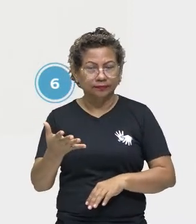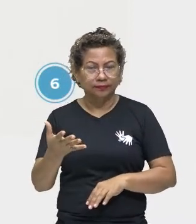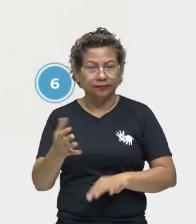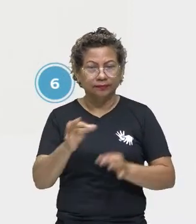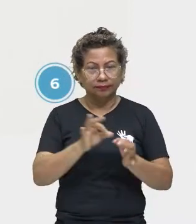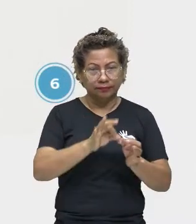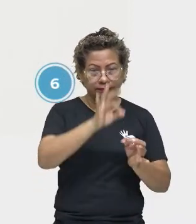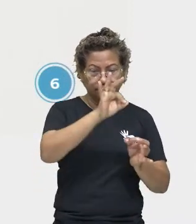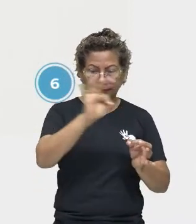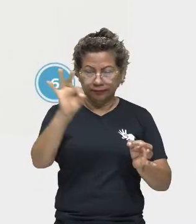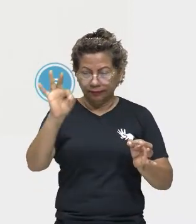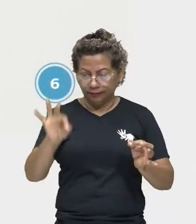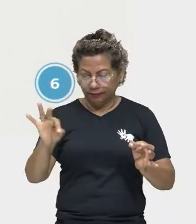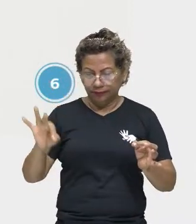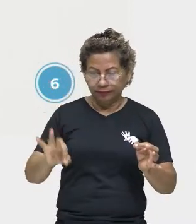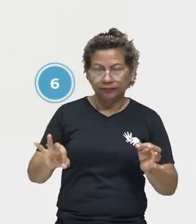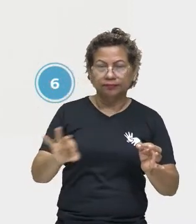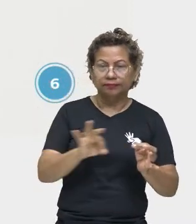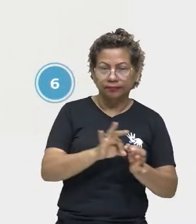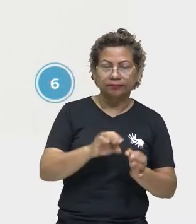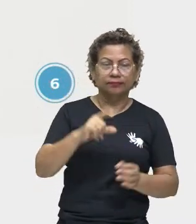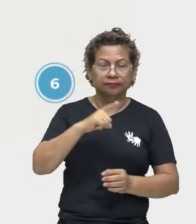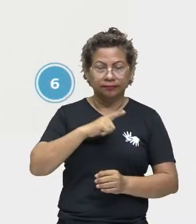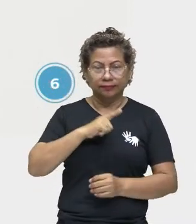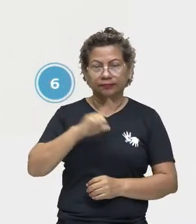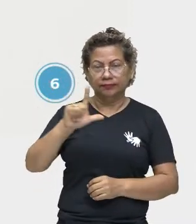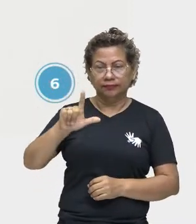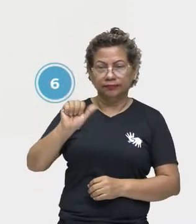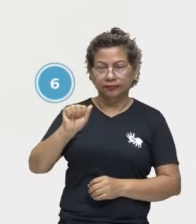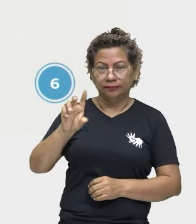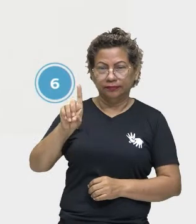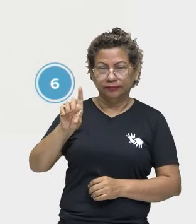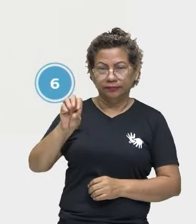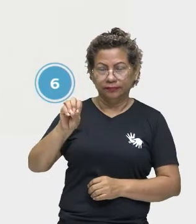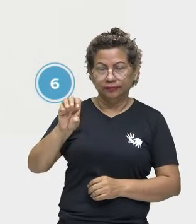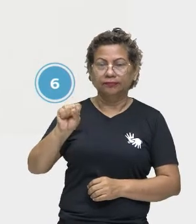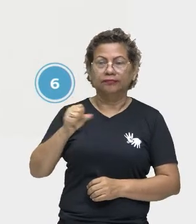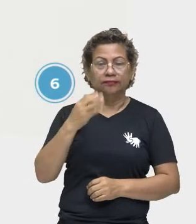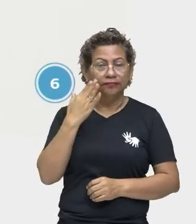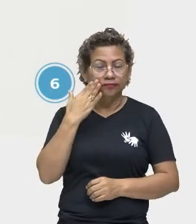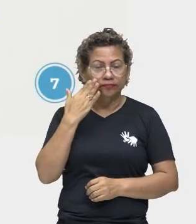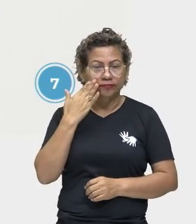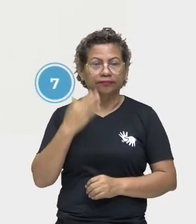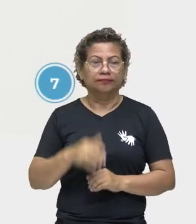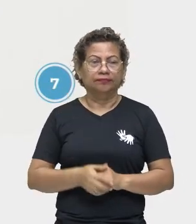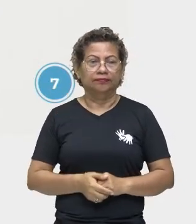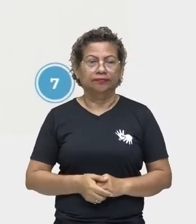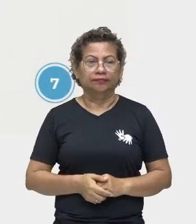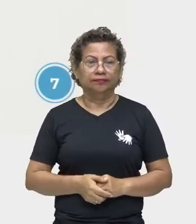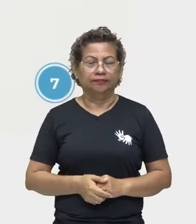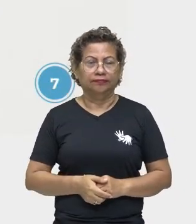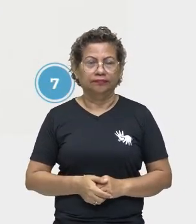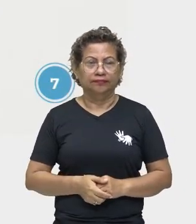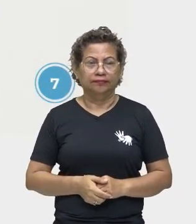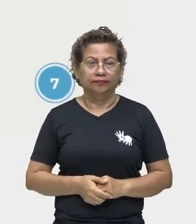polígono. Então, vamos continuar. Observe.